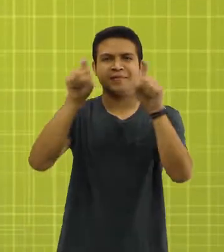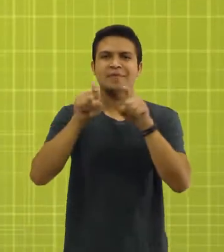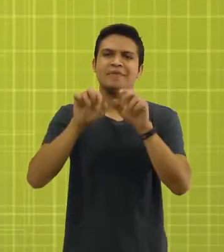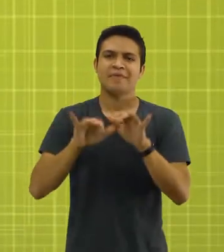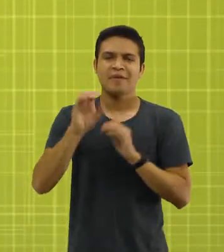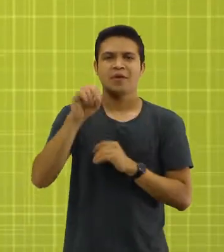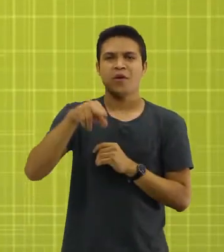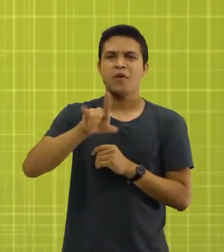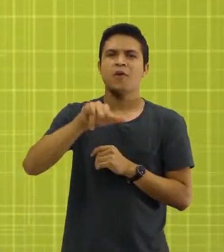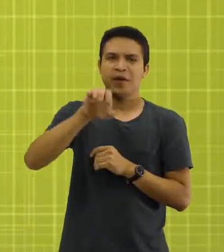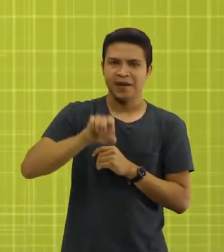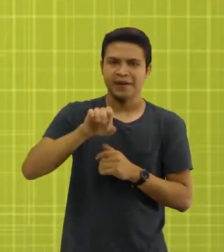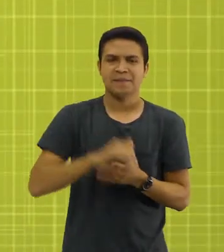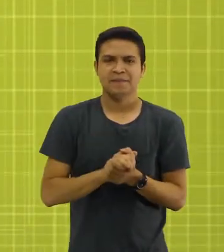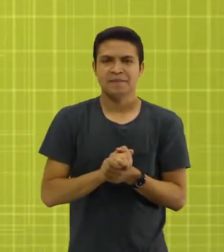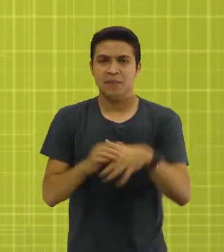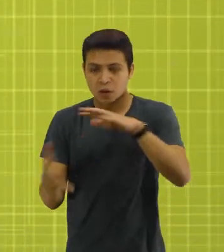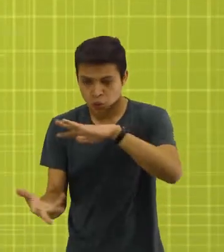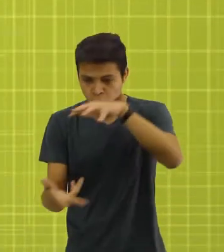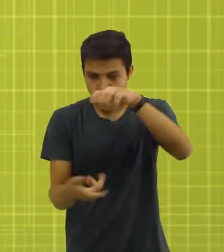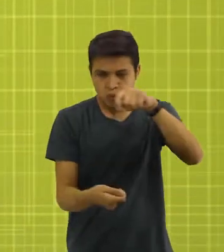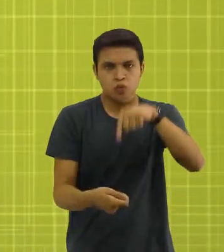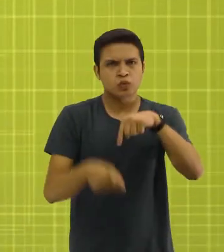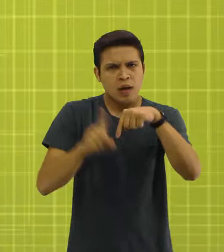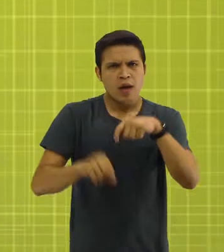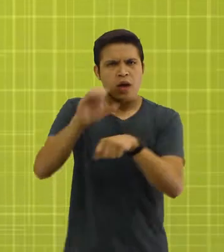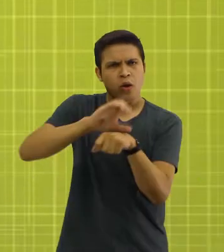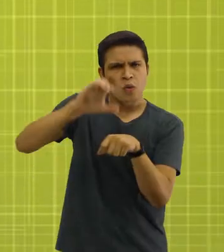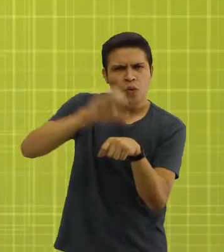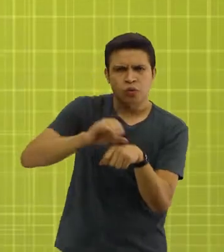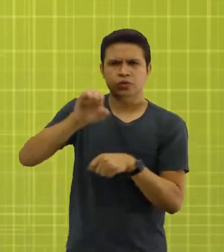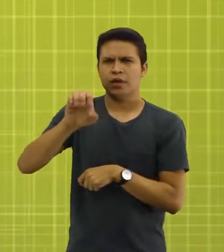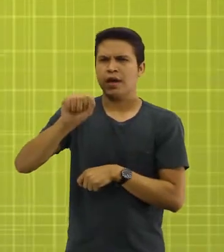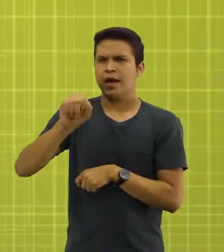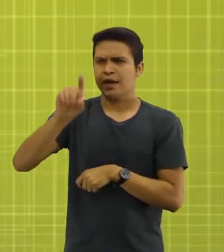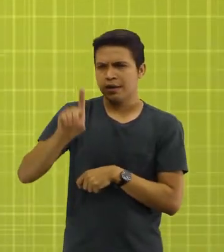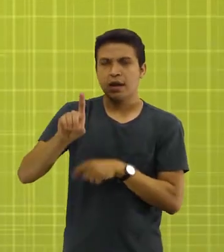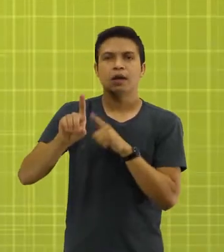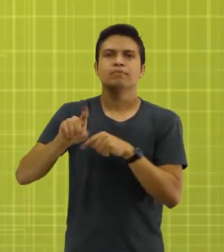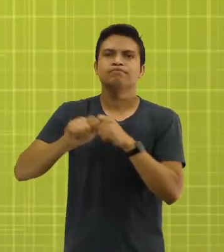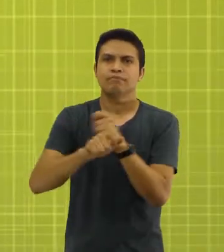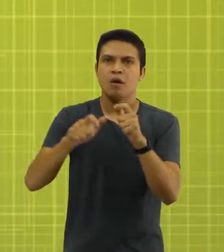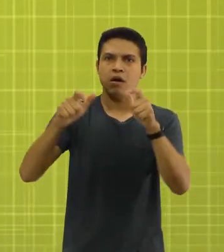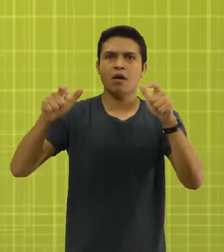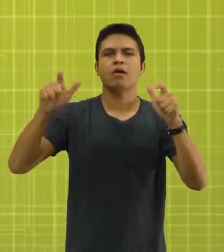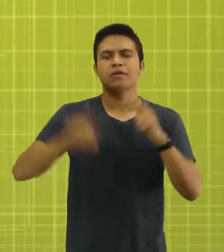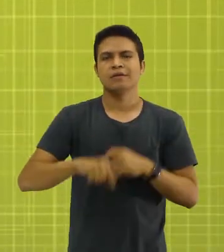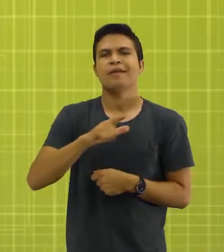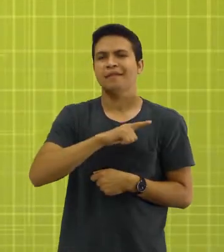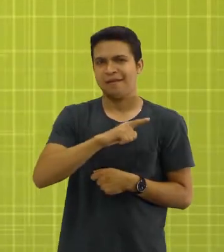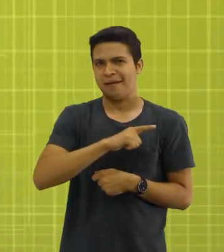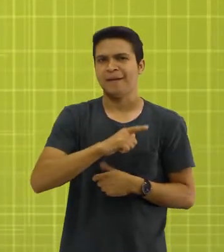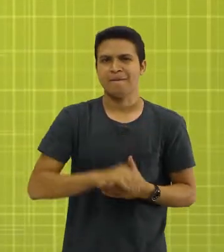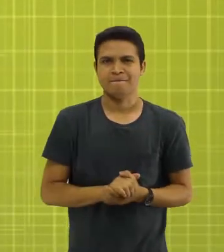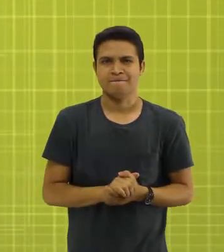horários pré-estabelecidos. Globalmente, é cada vez mais crescente a oferta de cursos formais e informais através da modalidade